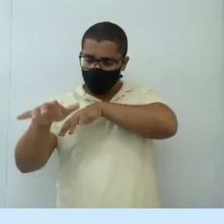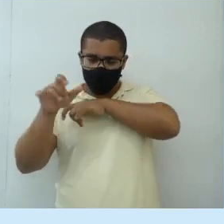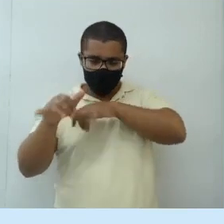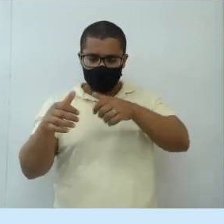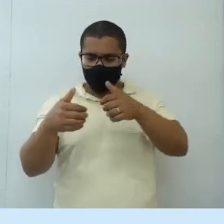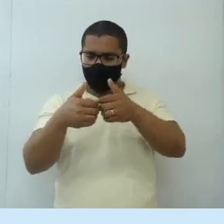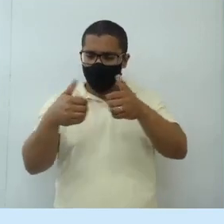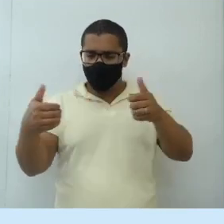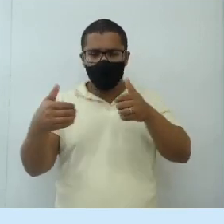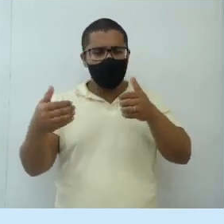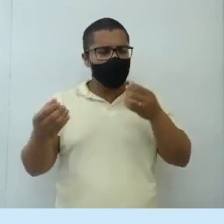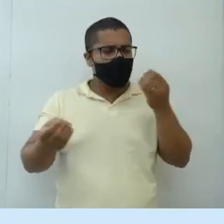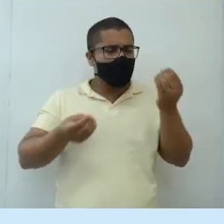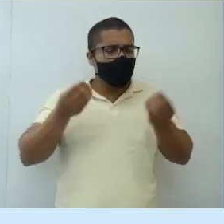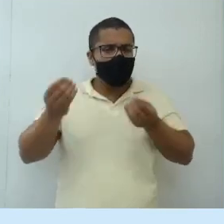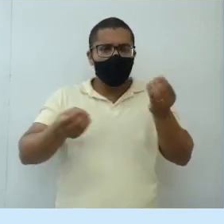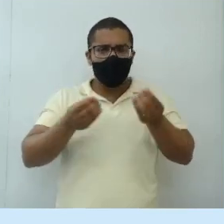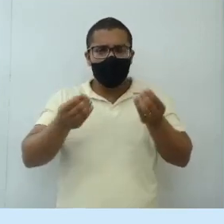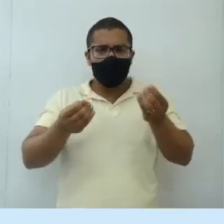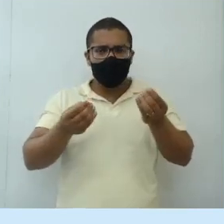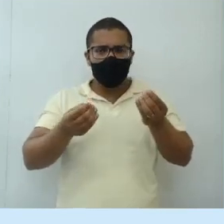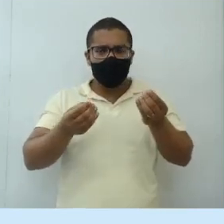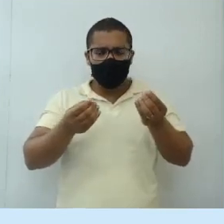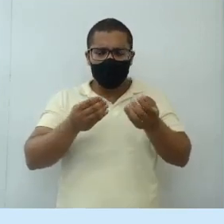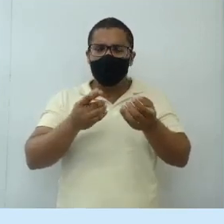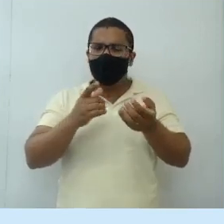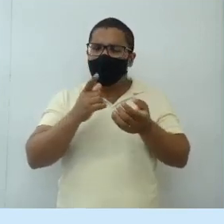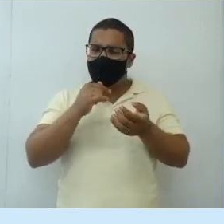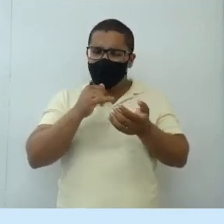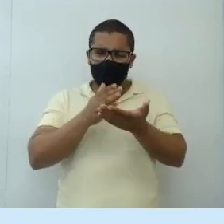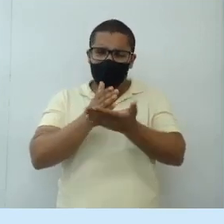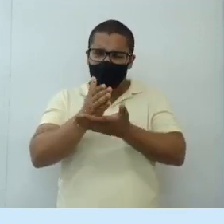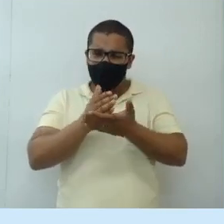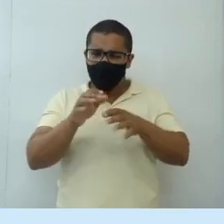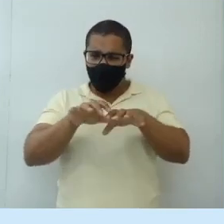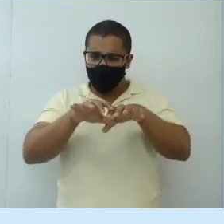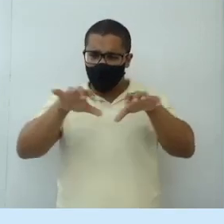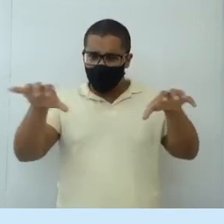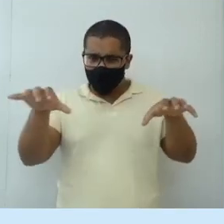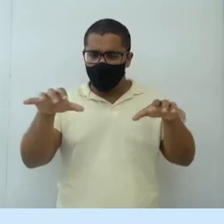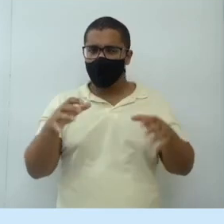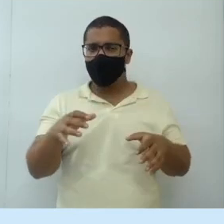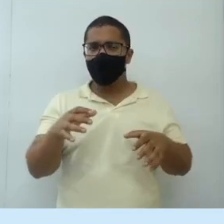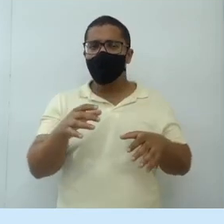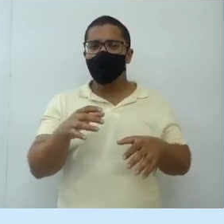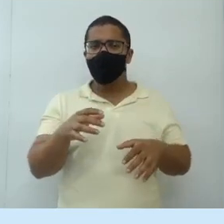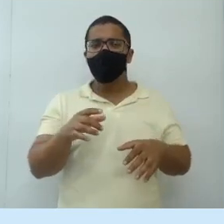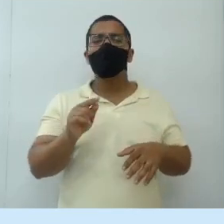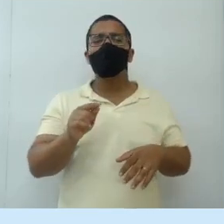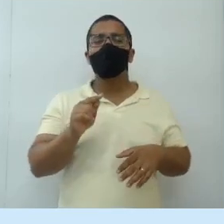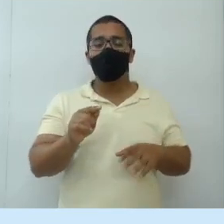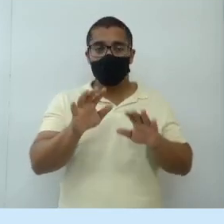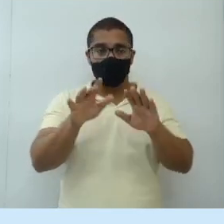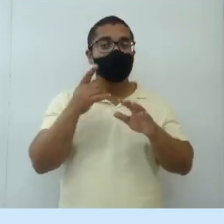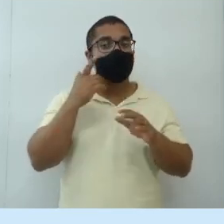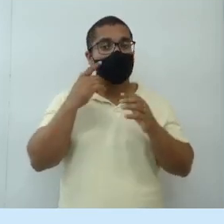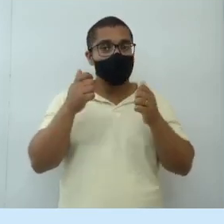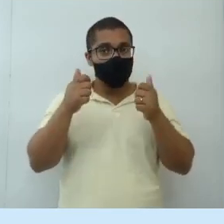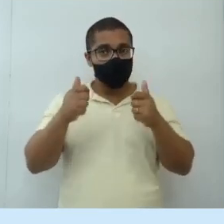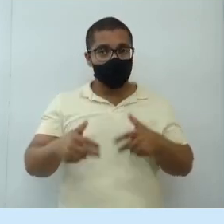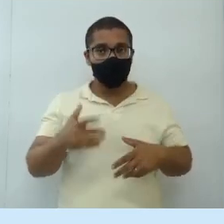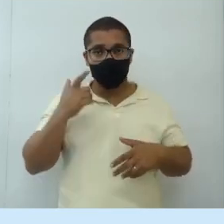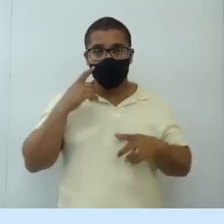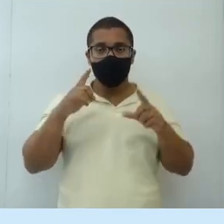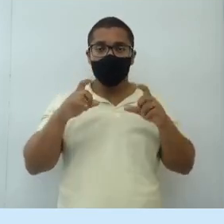divisor de água não é que vocês podem ter que faz então a bacia ser dividida vamos lá vamos entender